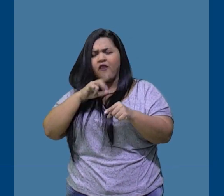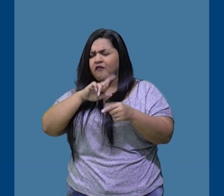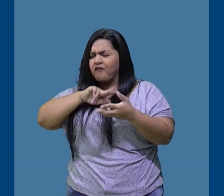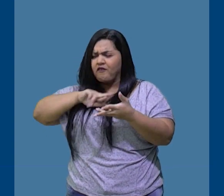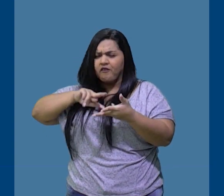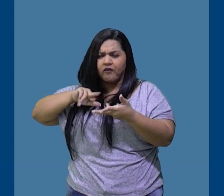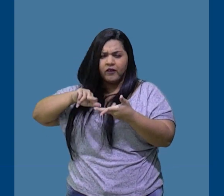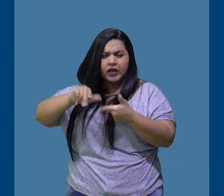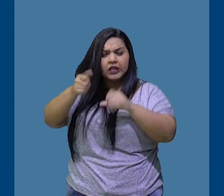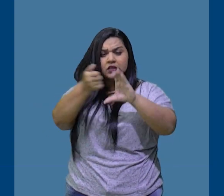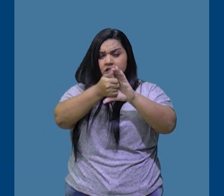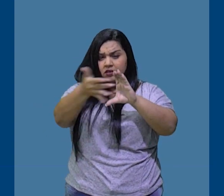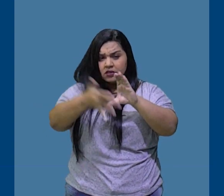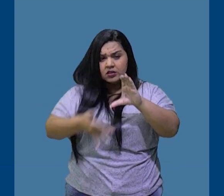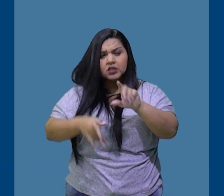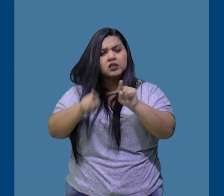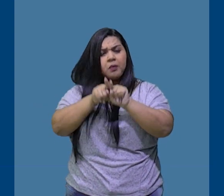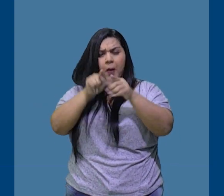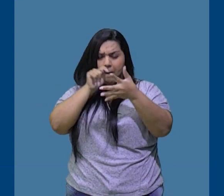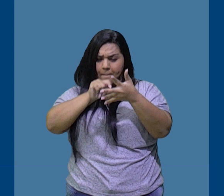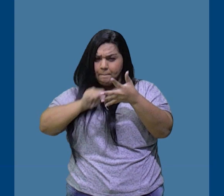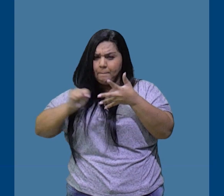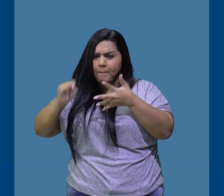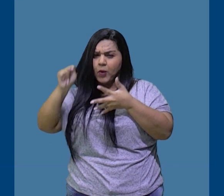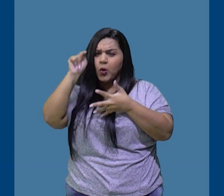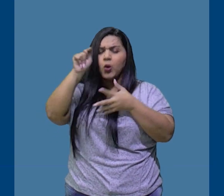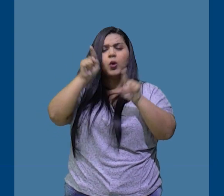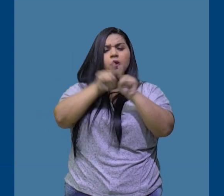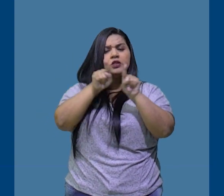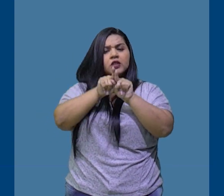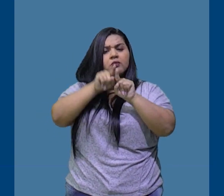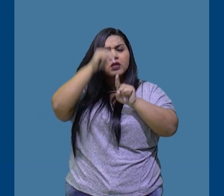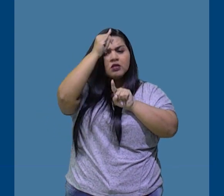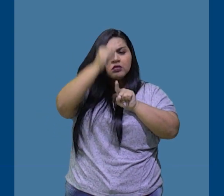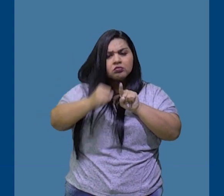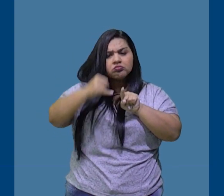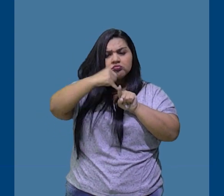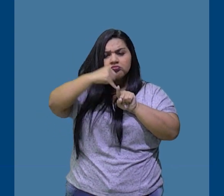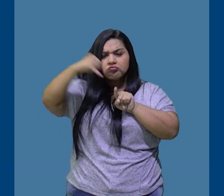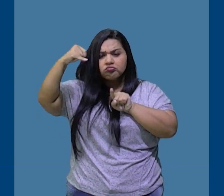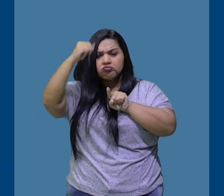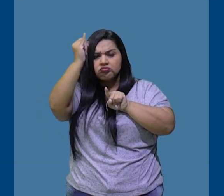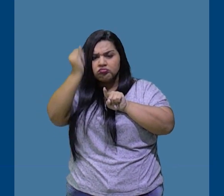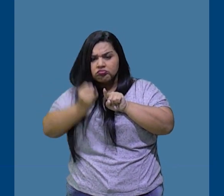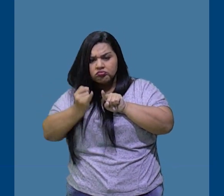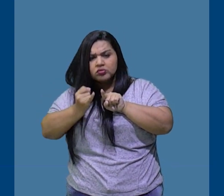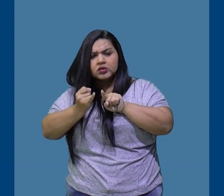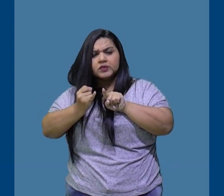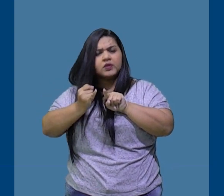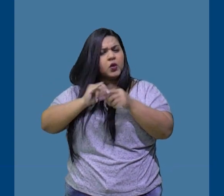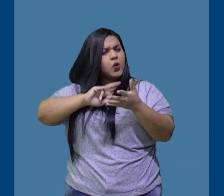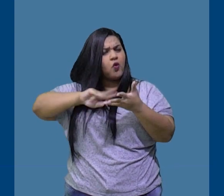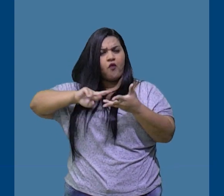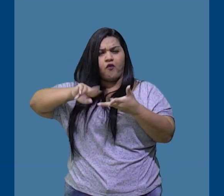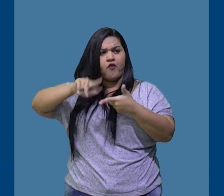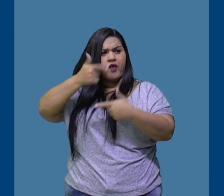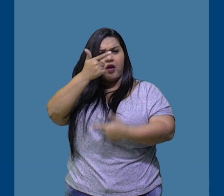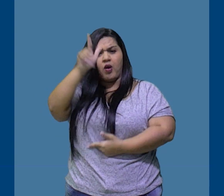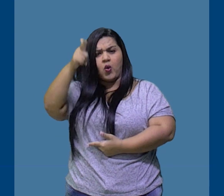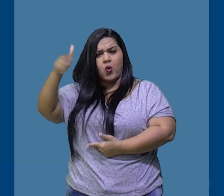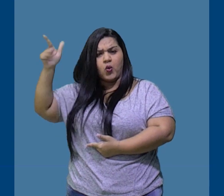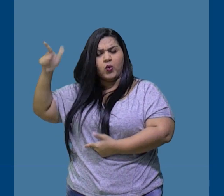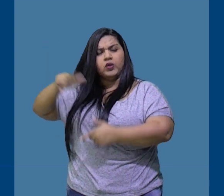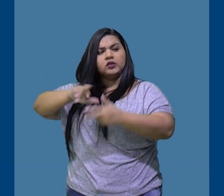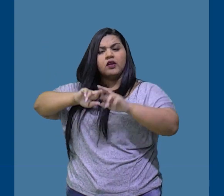vir, pontos, linhas, entre outros itens que a gente pode observar, né?